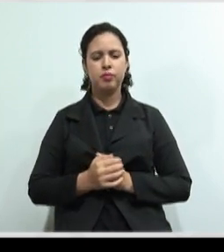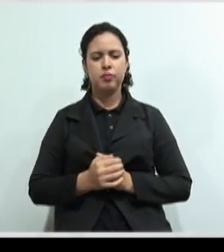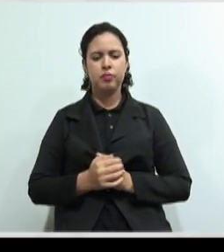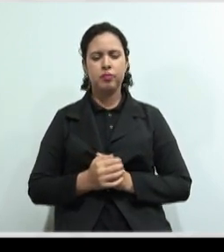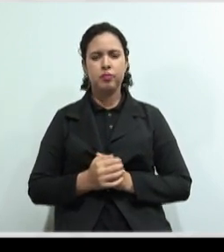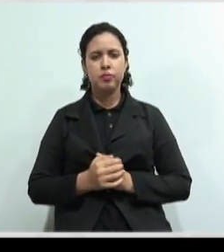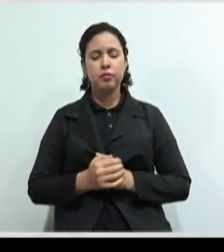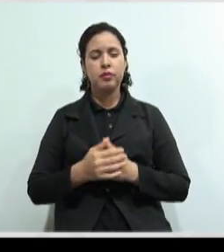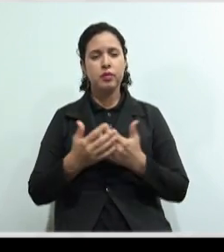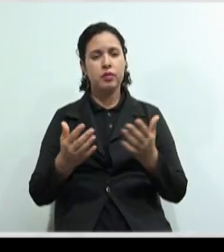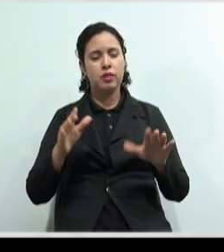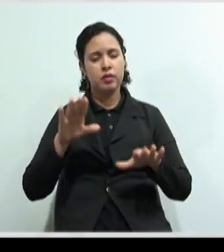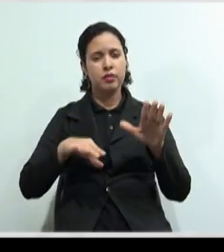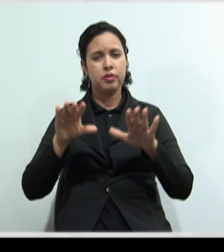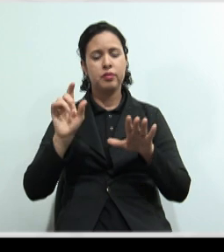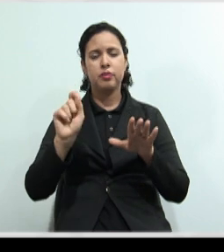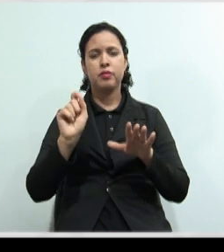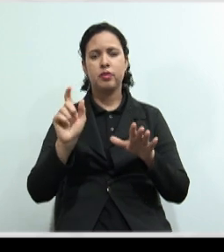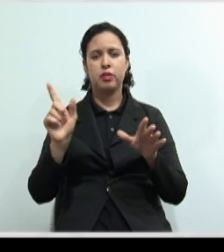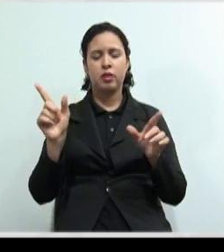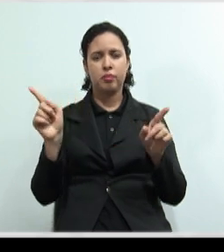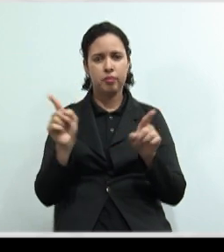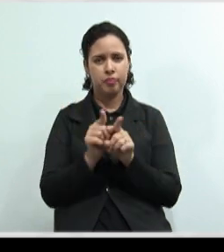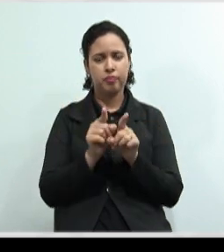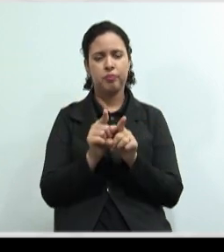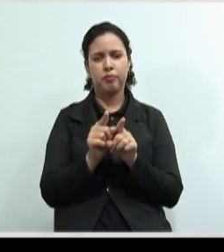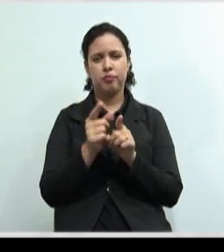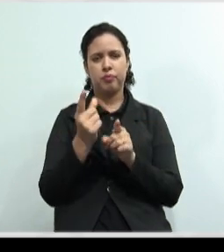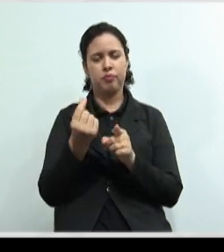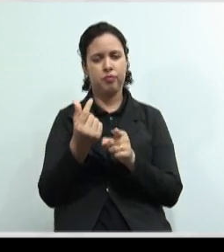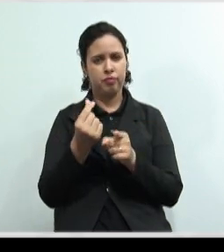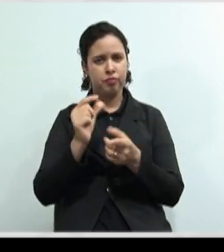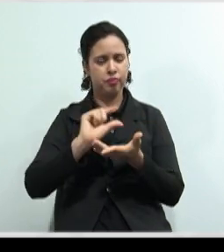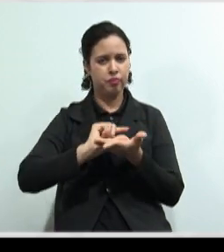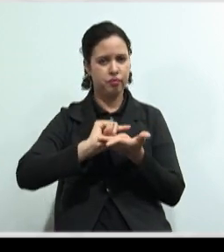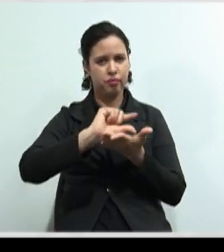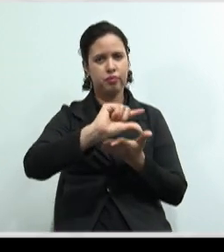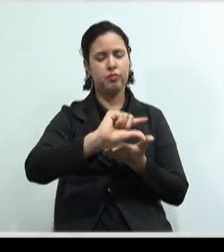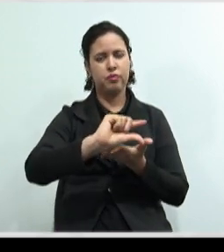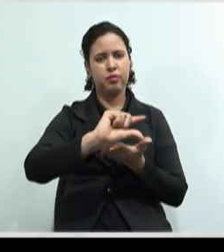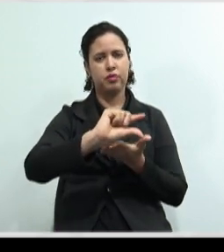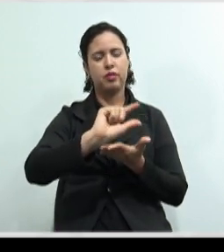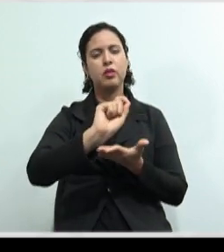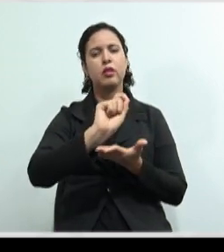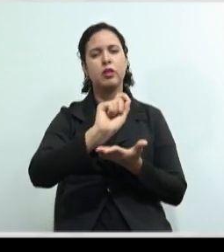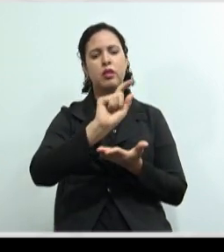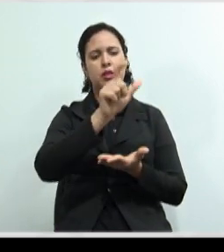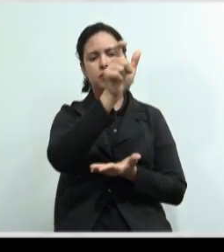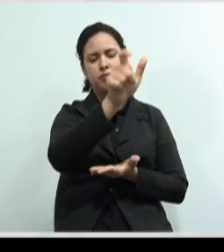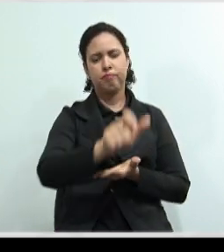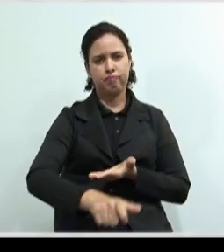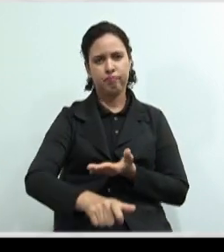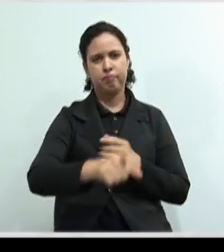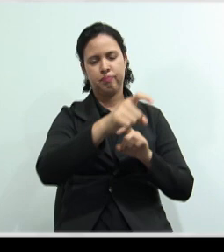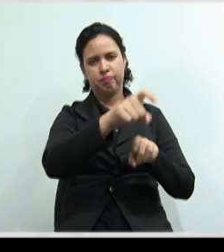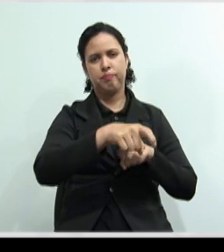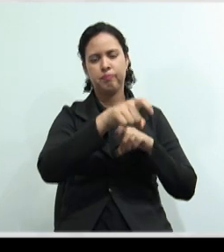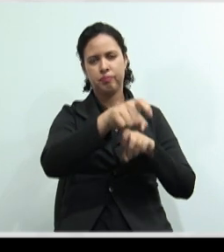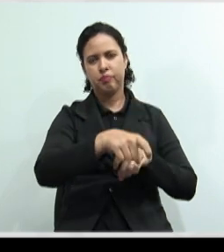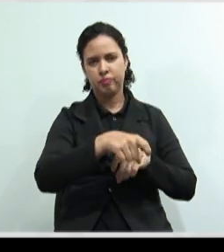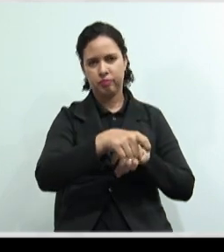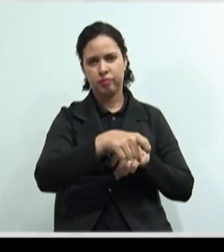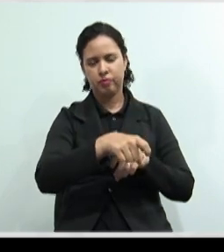vezes a menor parte fica com o produtor, que é realmente o responsável pela existência do produto. Isso é